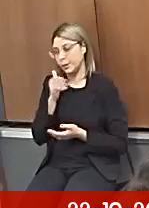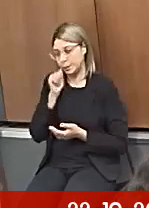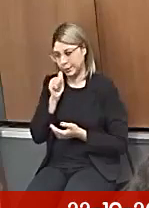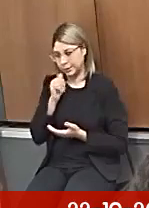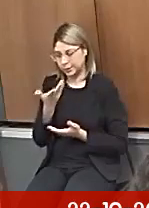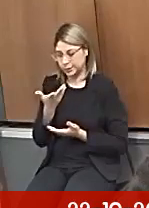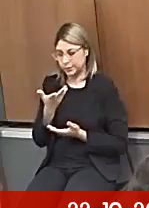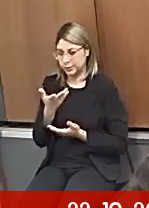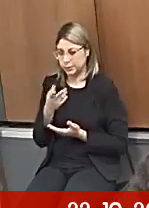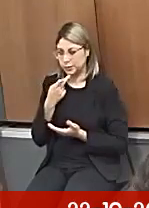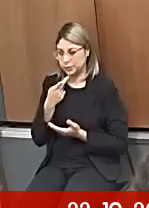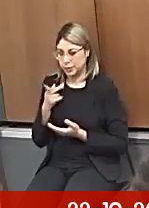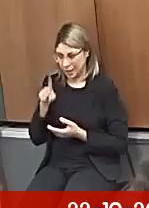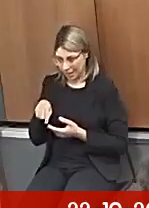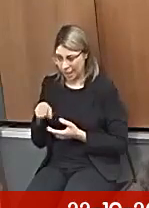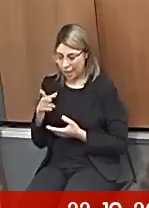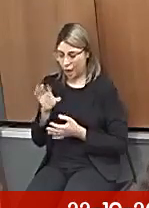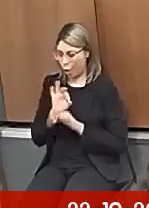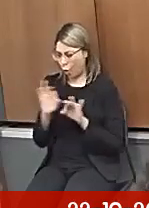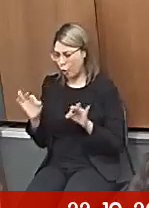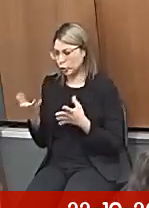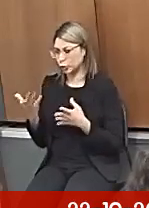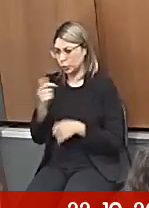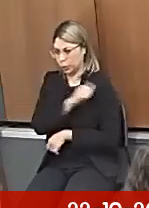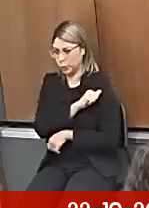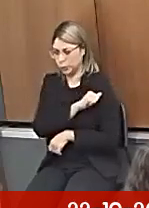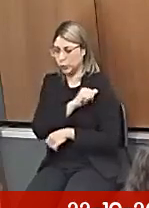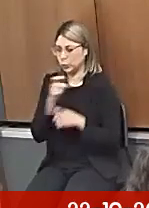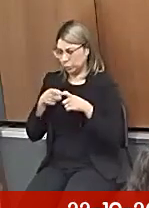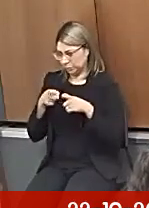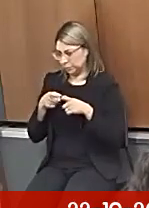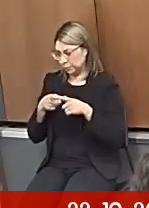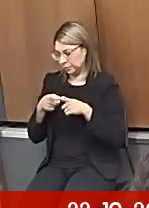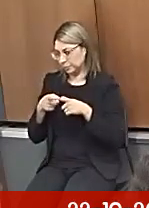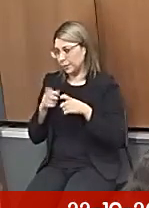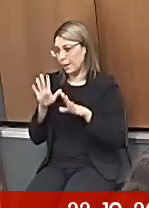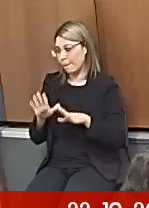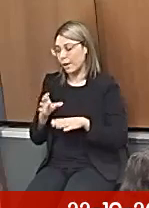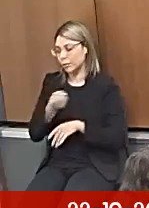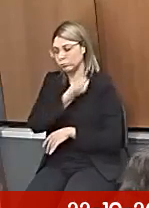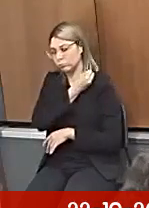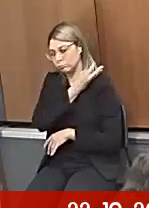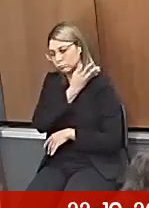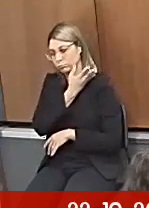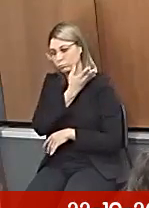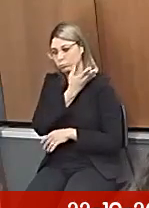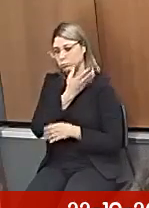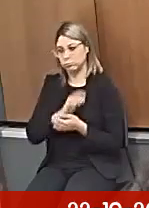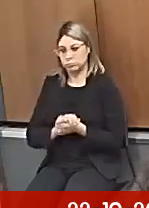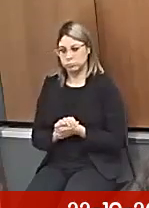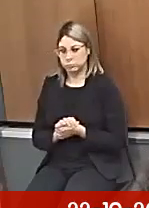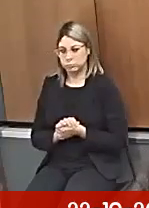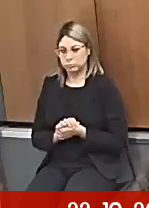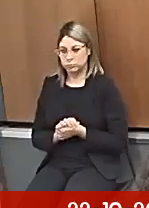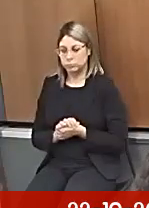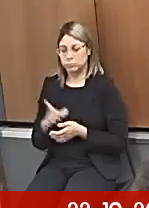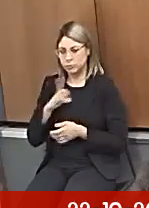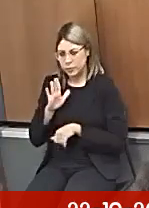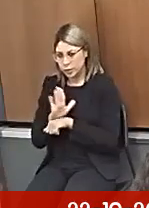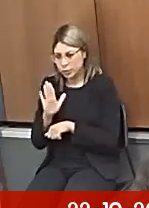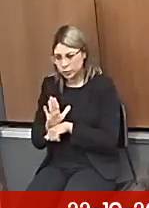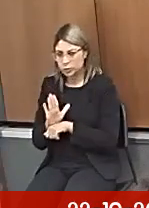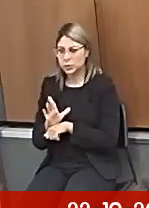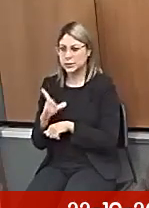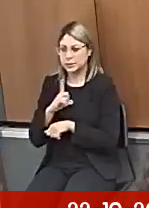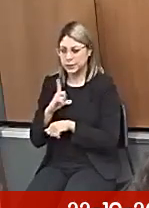meninas, né? Que são excelentes alunas de medicina atualmente, mas que no ensino médio teve... vários suportes, teve